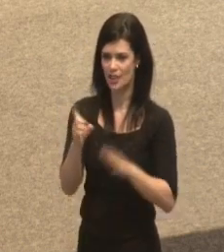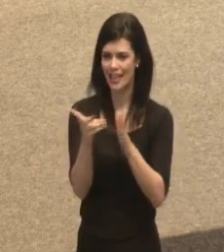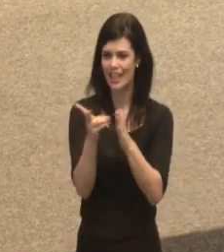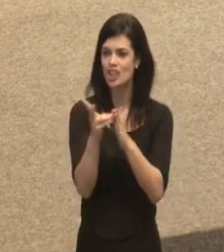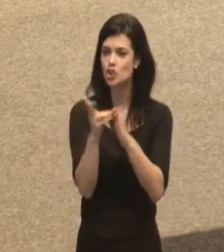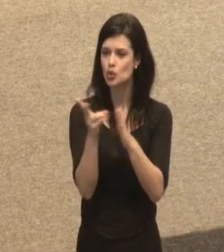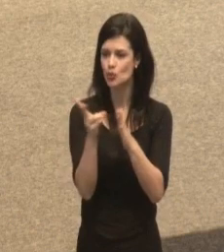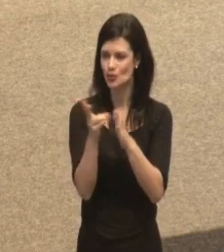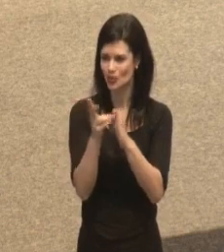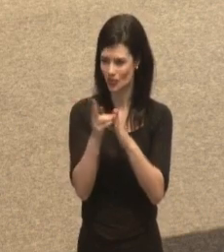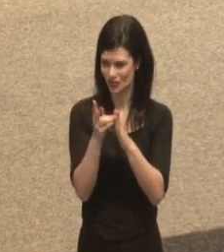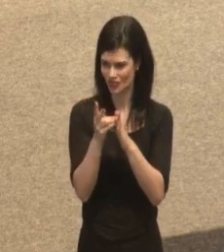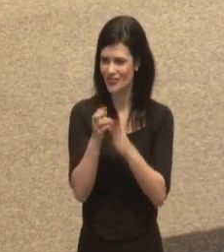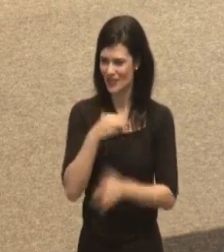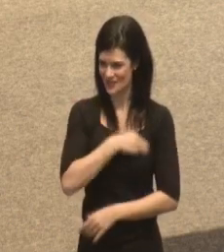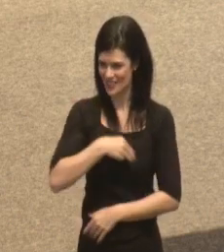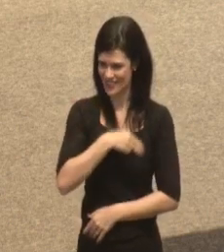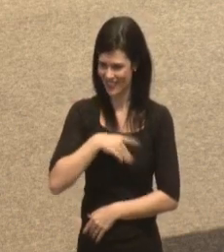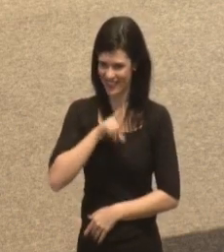o pastor